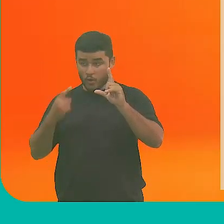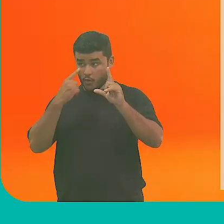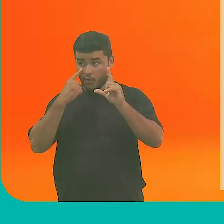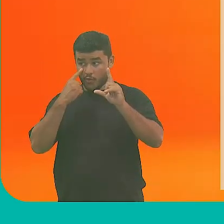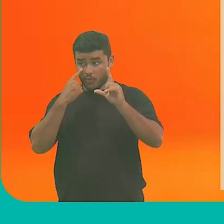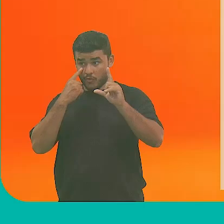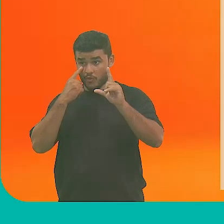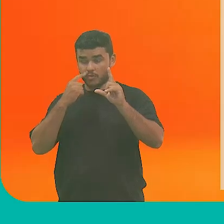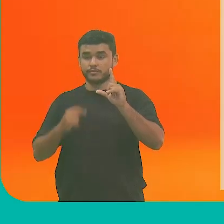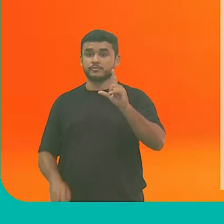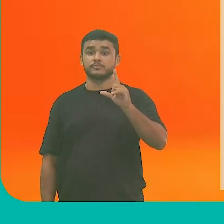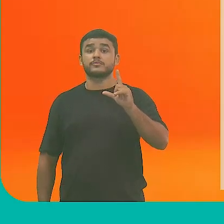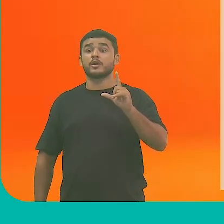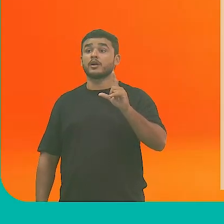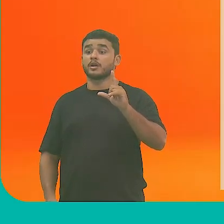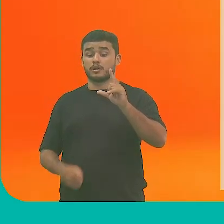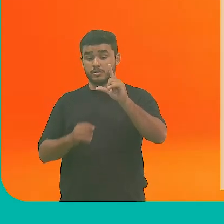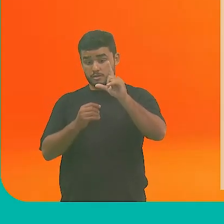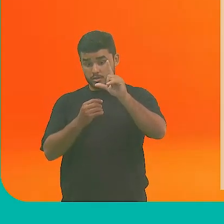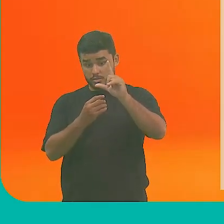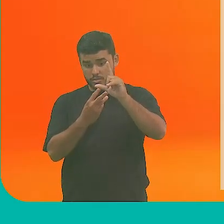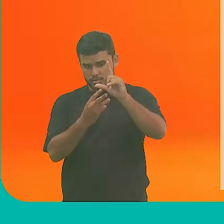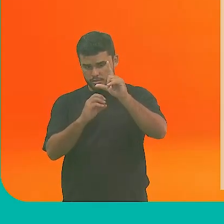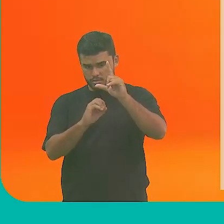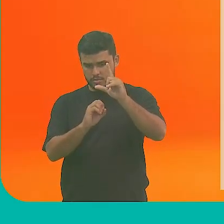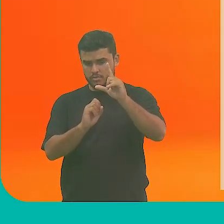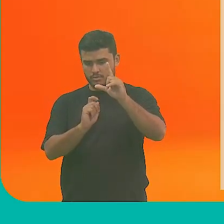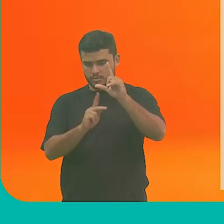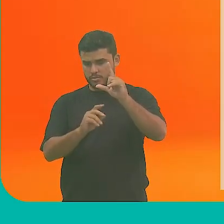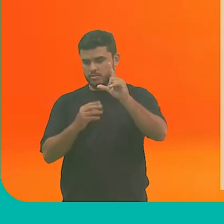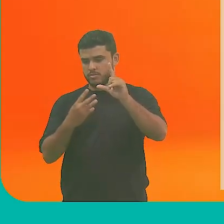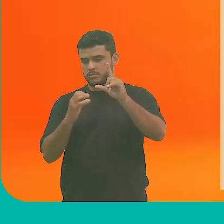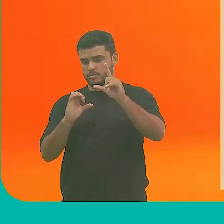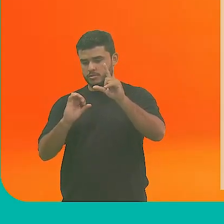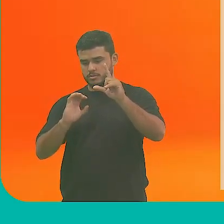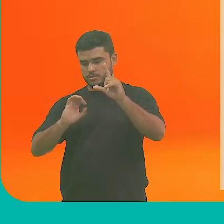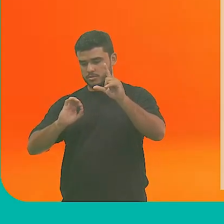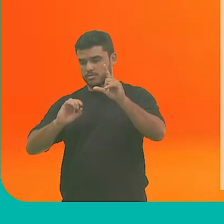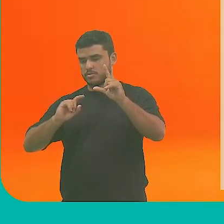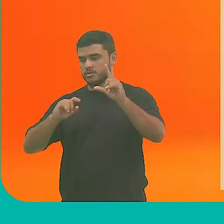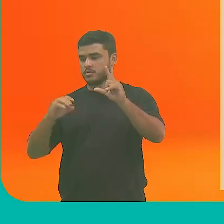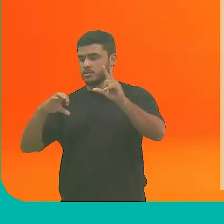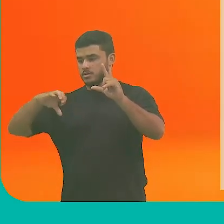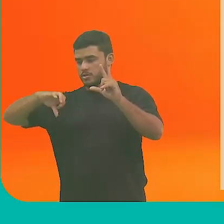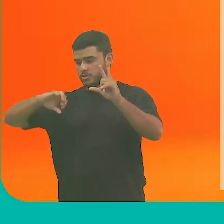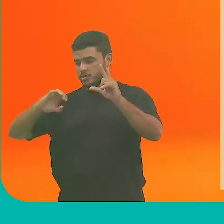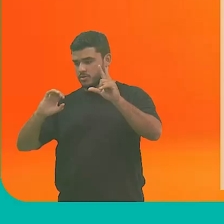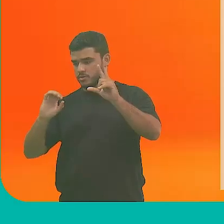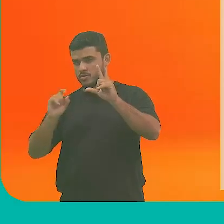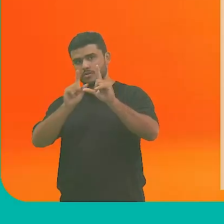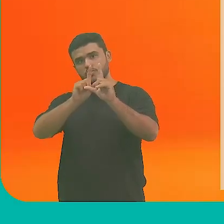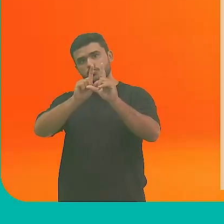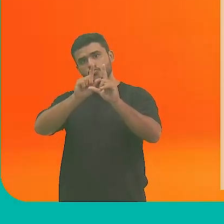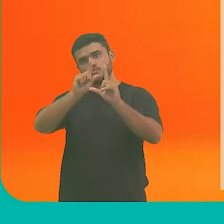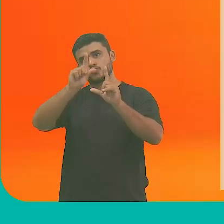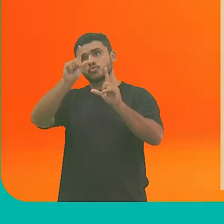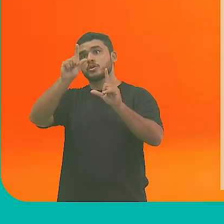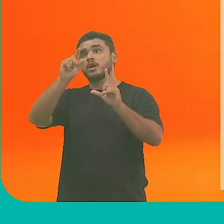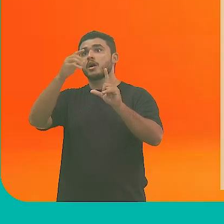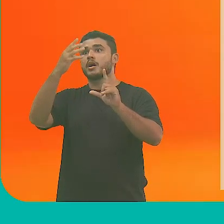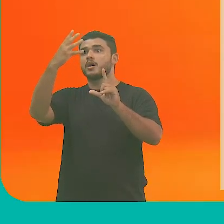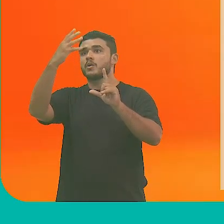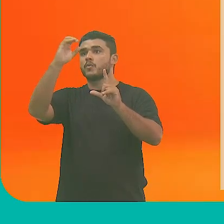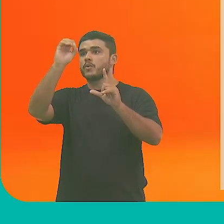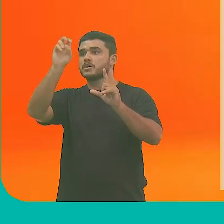275. E nas próximas meia hora, ela aumenta, e ela aumenta, não é? Até chegar em